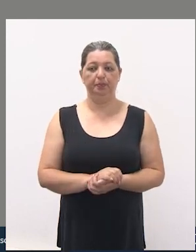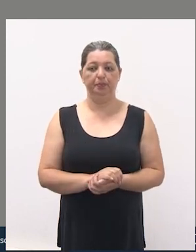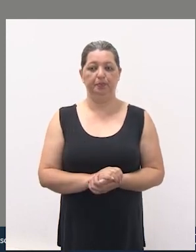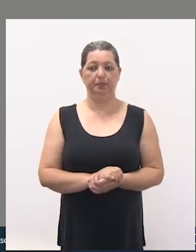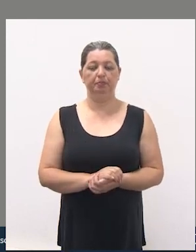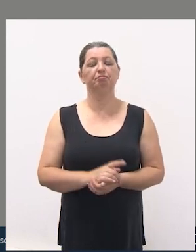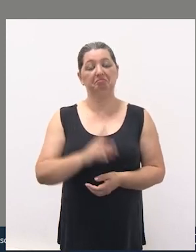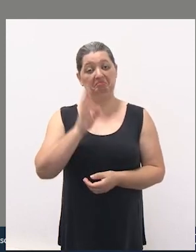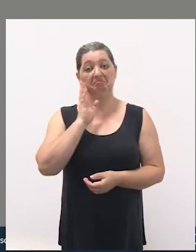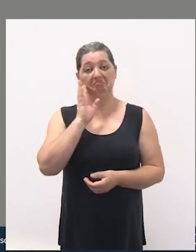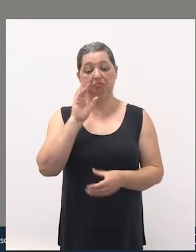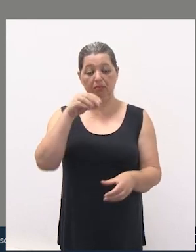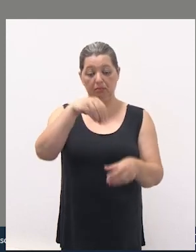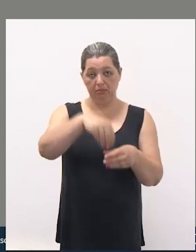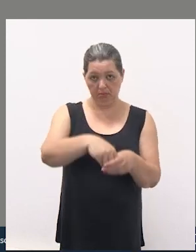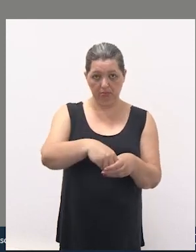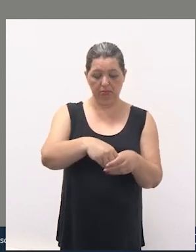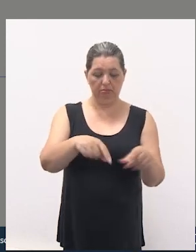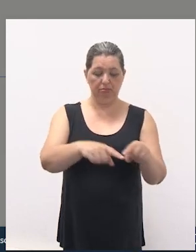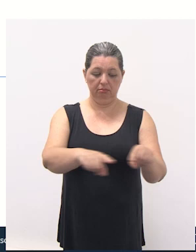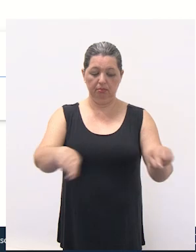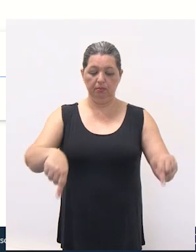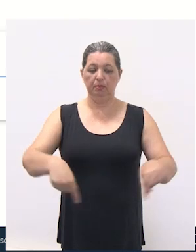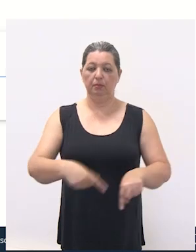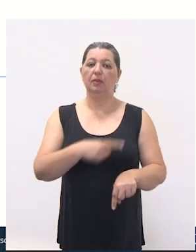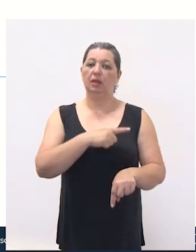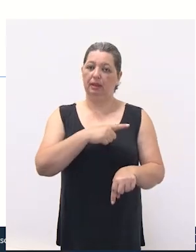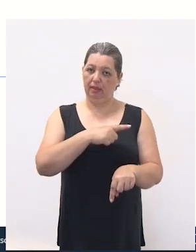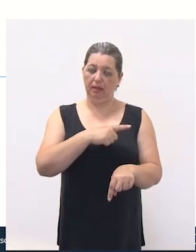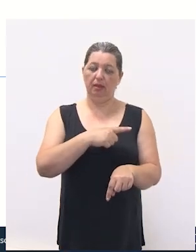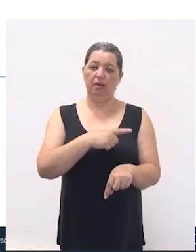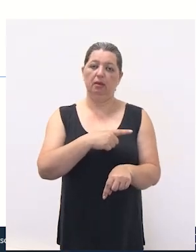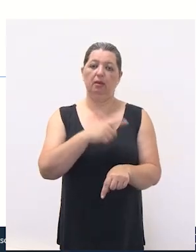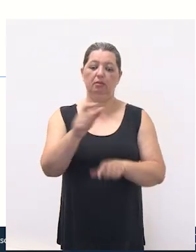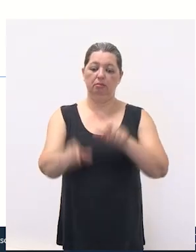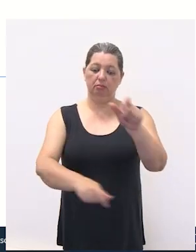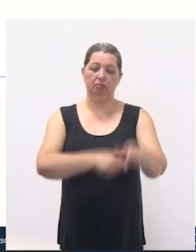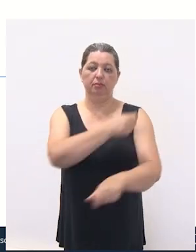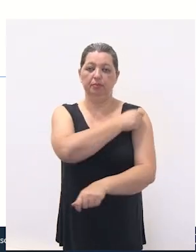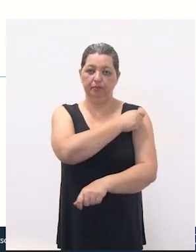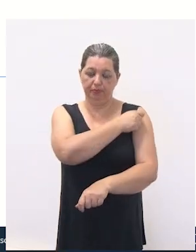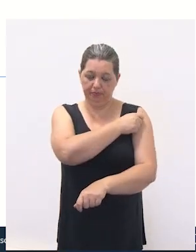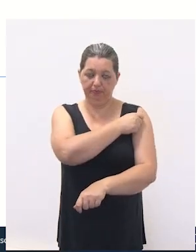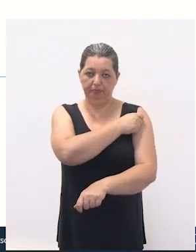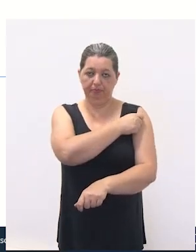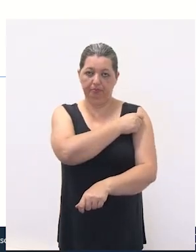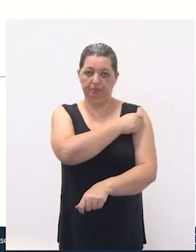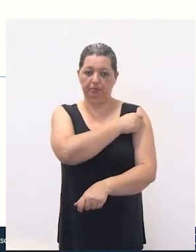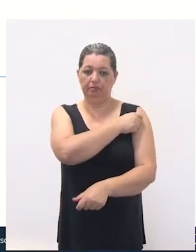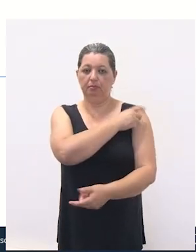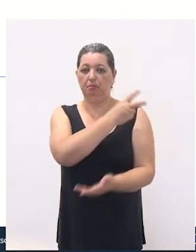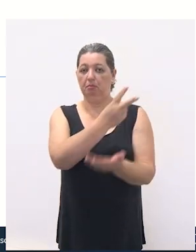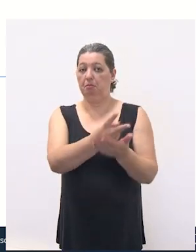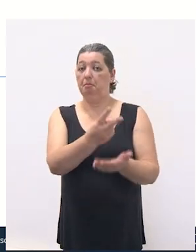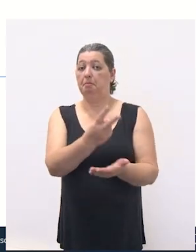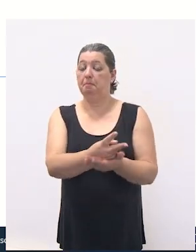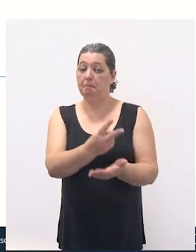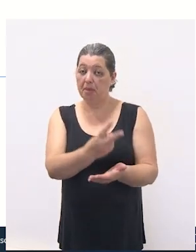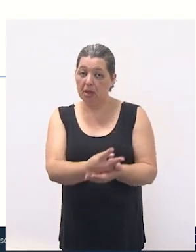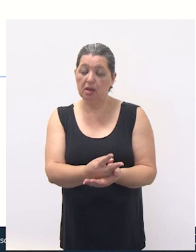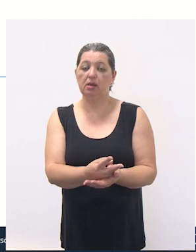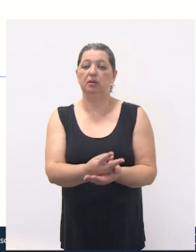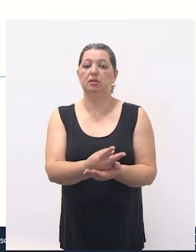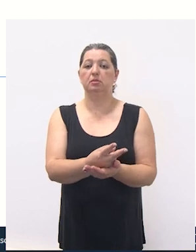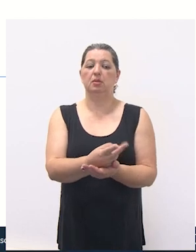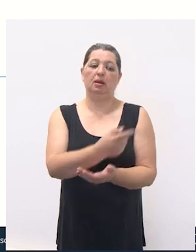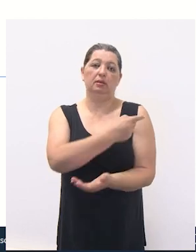Então, que legal. Dentro da mesma sala que a gente tem os alunos, da mesma série, a gente consegue aí criar tópicos